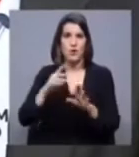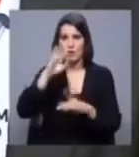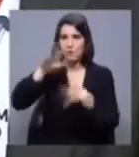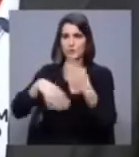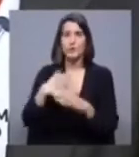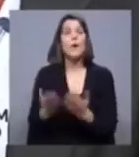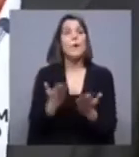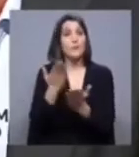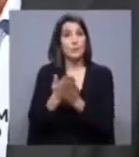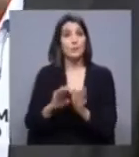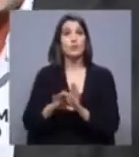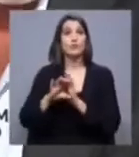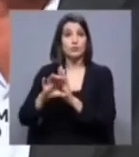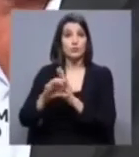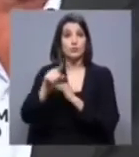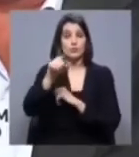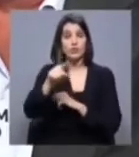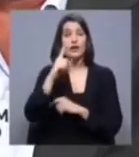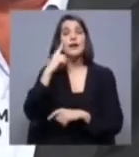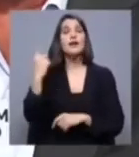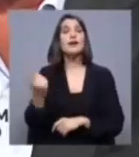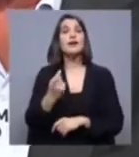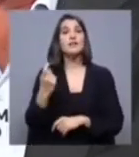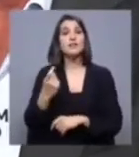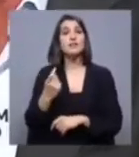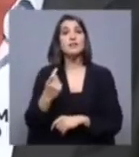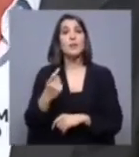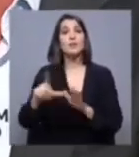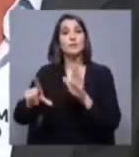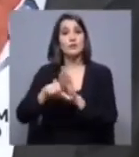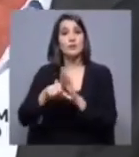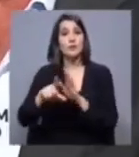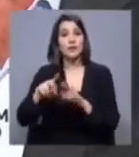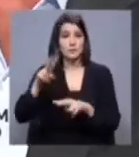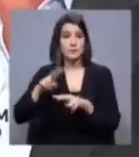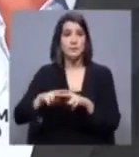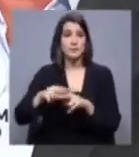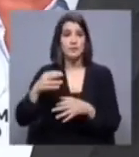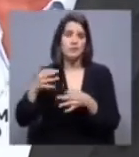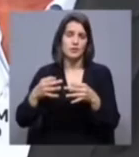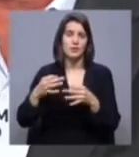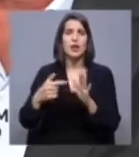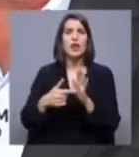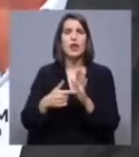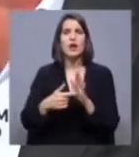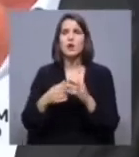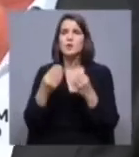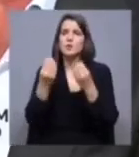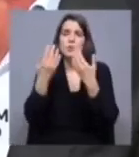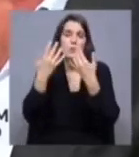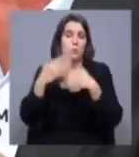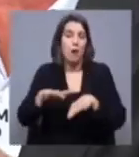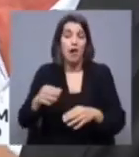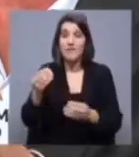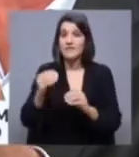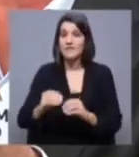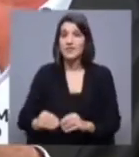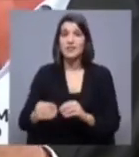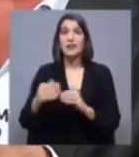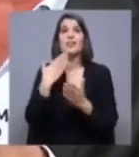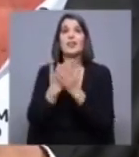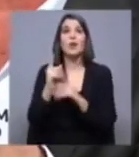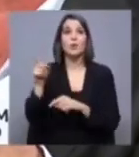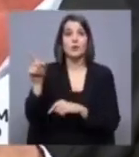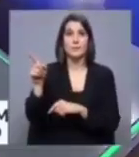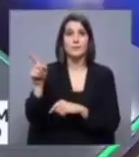houve uma proposta do Chega no, para a revisão do Código Penal que estava de tal maneira mal feita que o impacto prático era